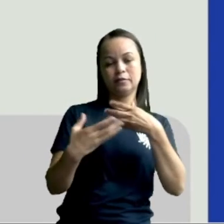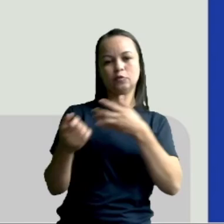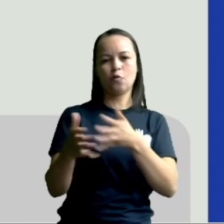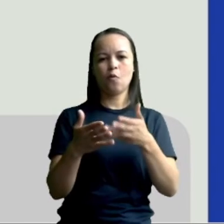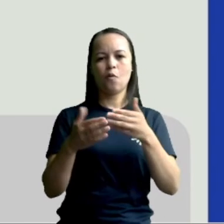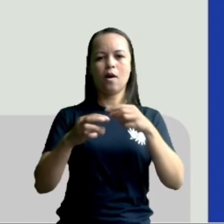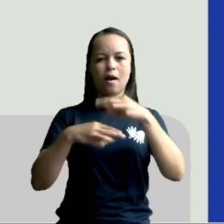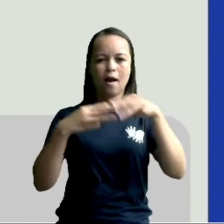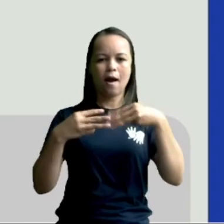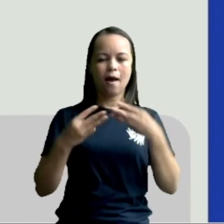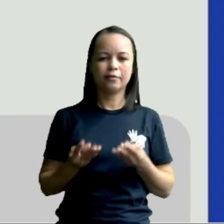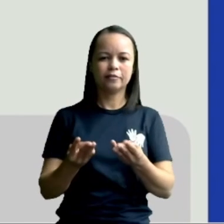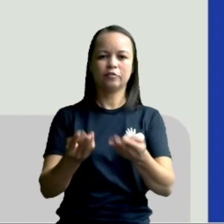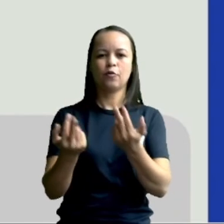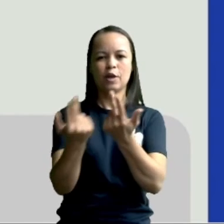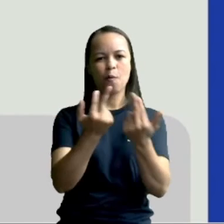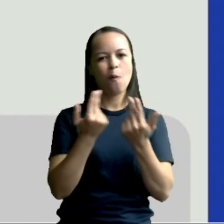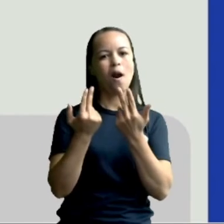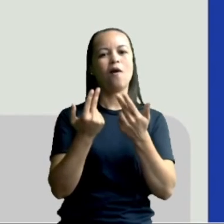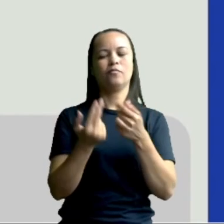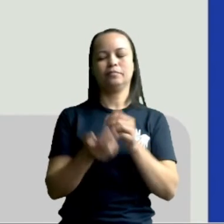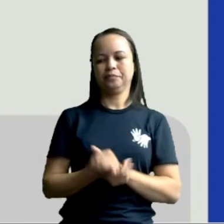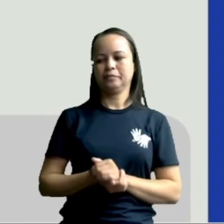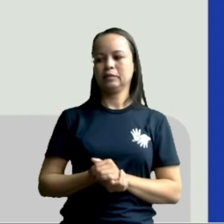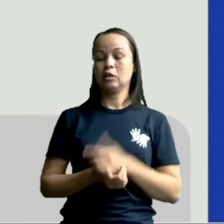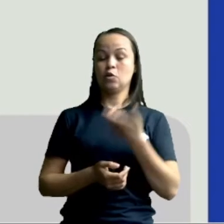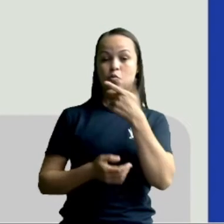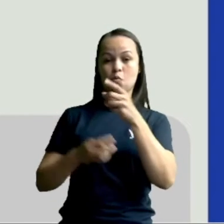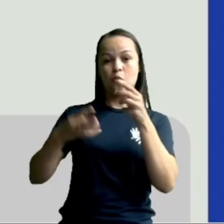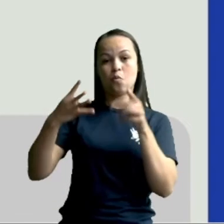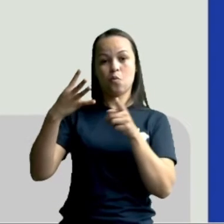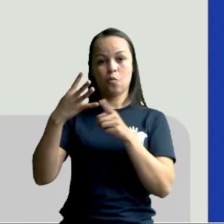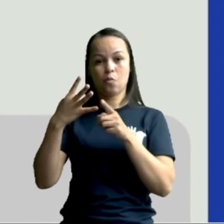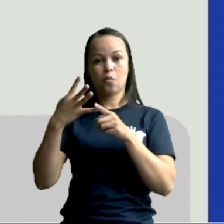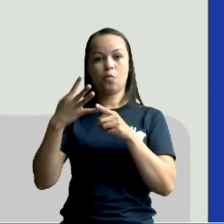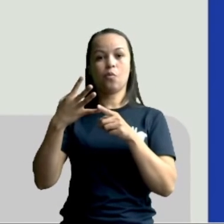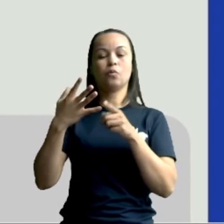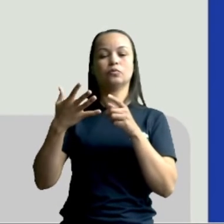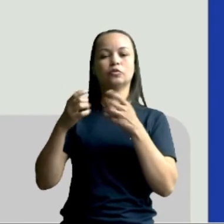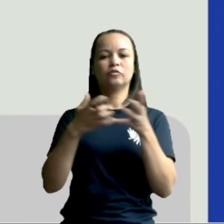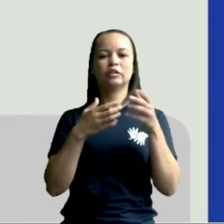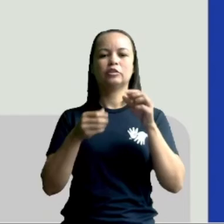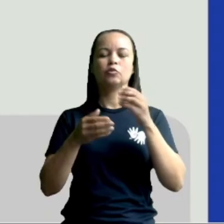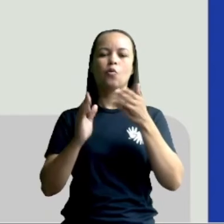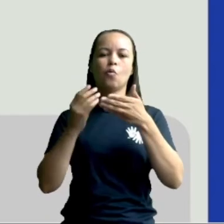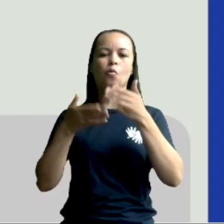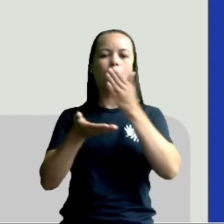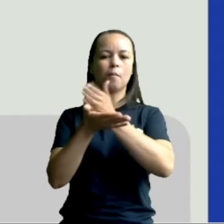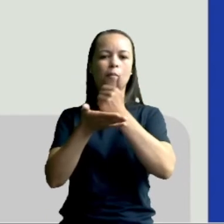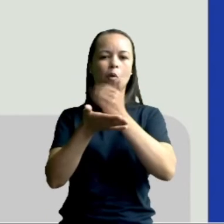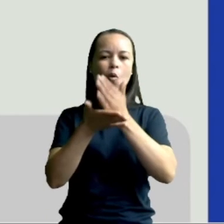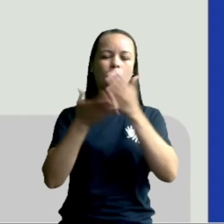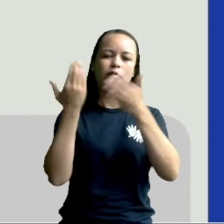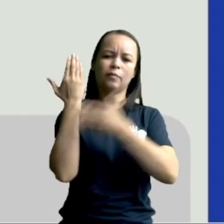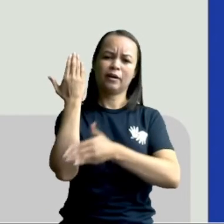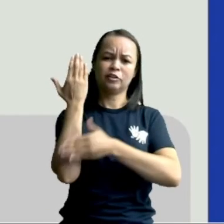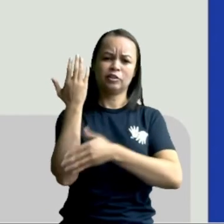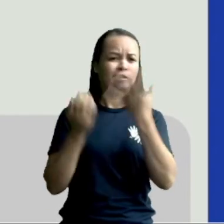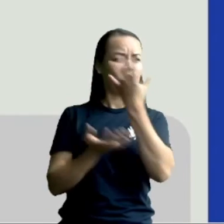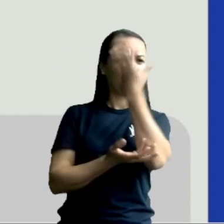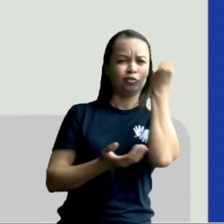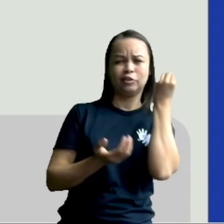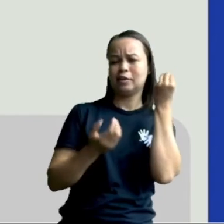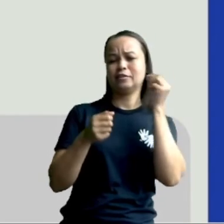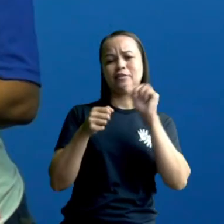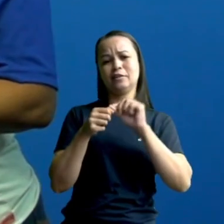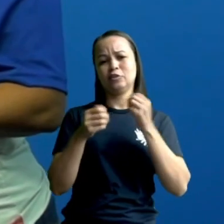dela. E o outro fui fazer um bolo de abacaxi, só que esqueci de comprar a fruta, então fiz o bolo sem o abacaxi. Qual é que